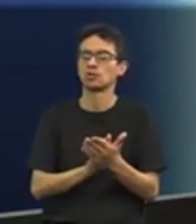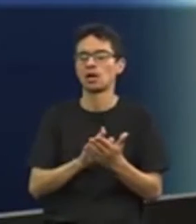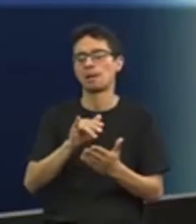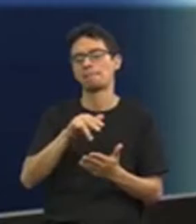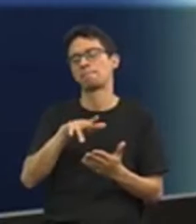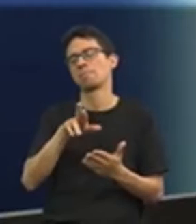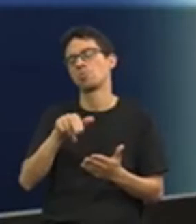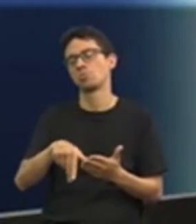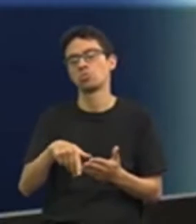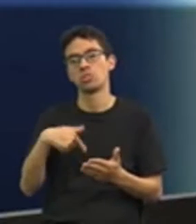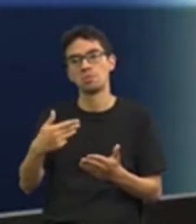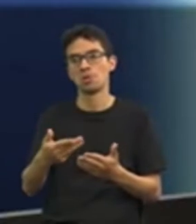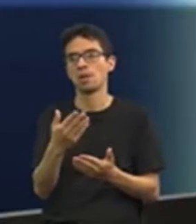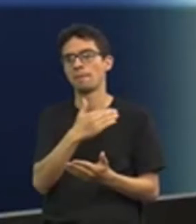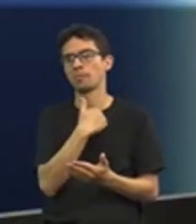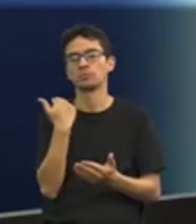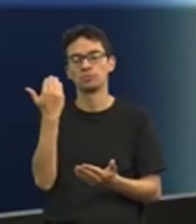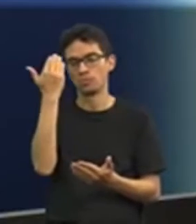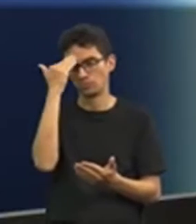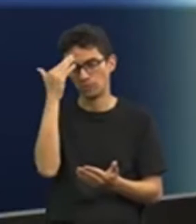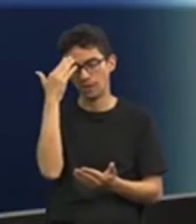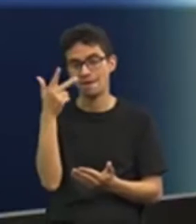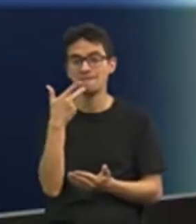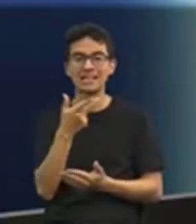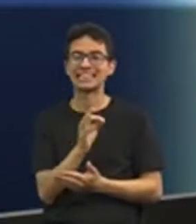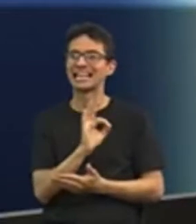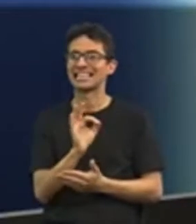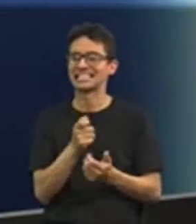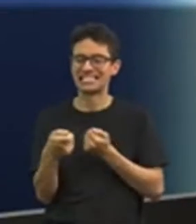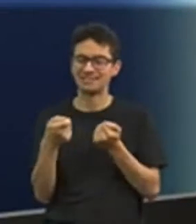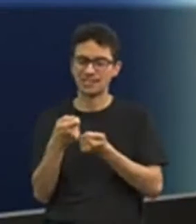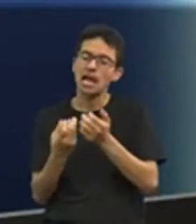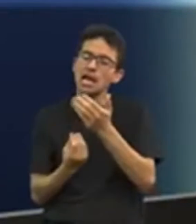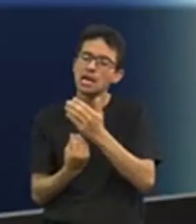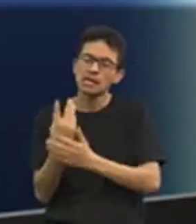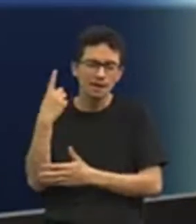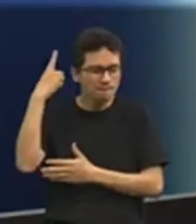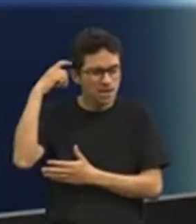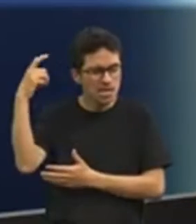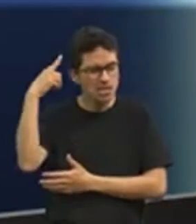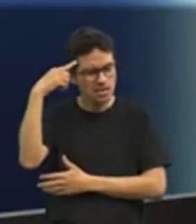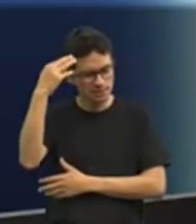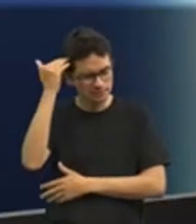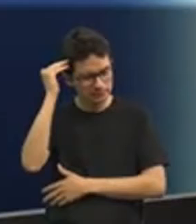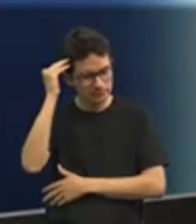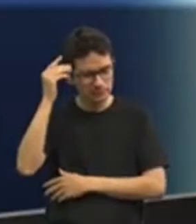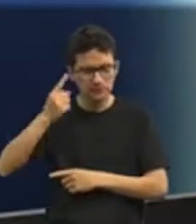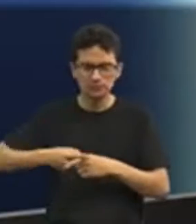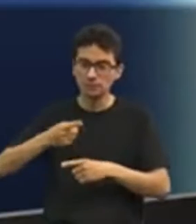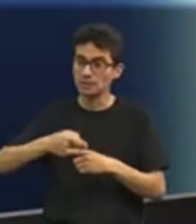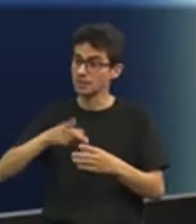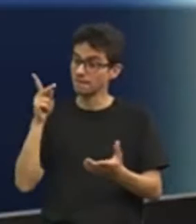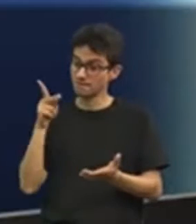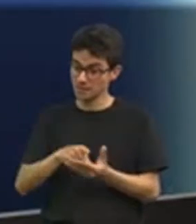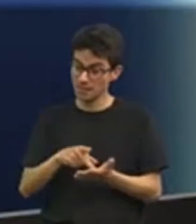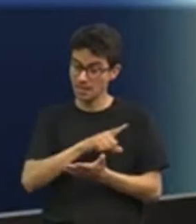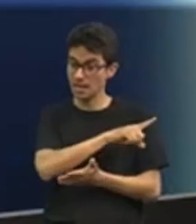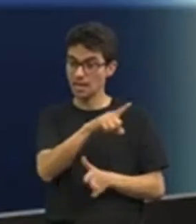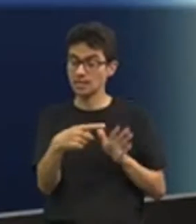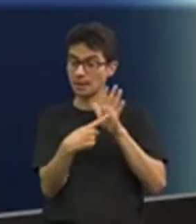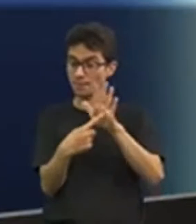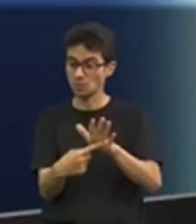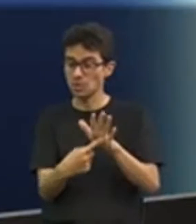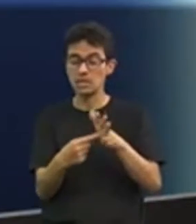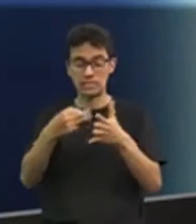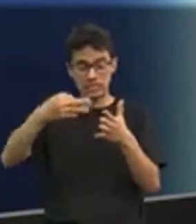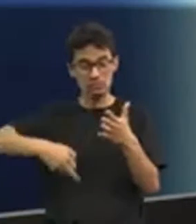médium depois de morto também então assim ele cria as entrevistas imaginárias para que as verdades sejam